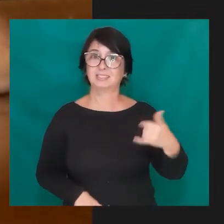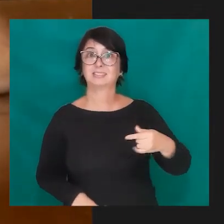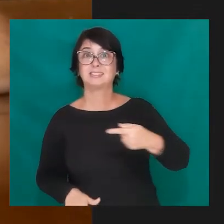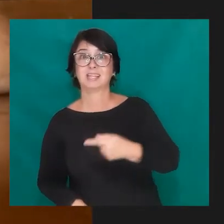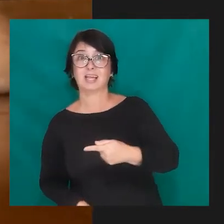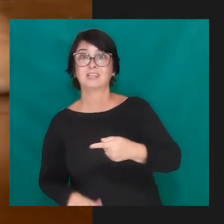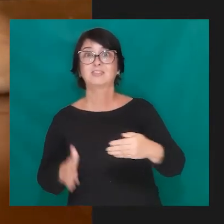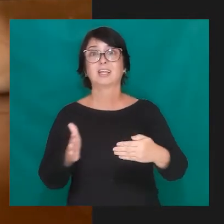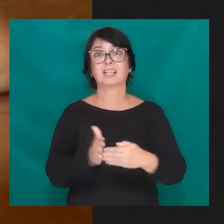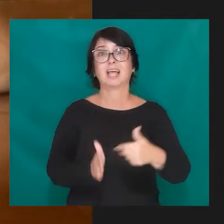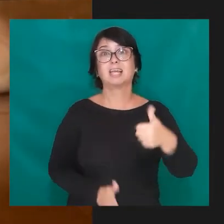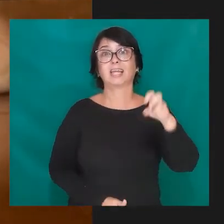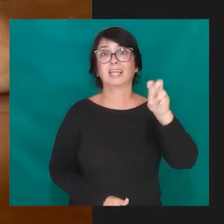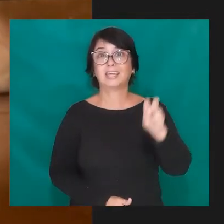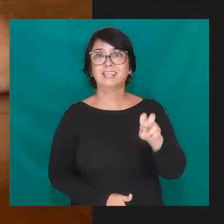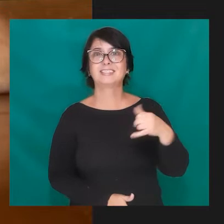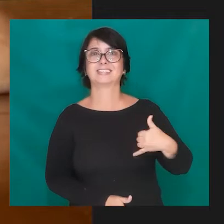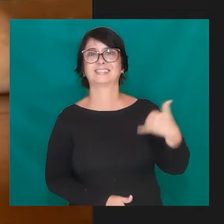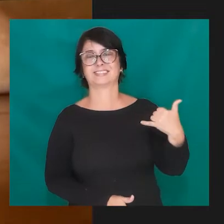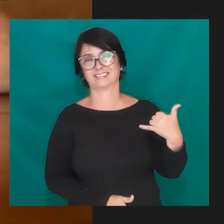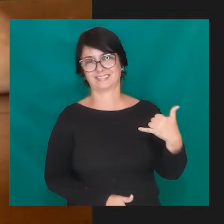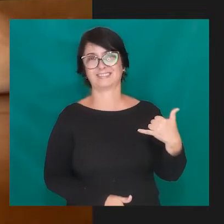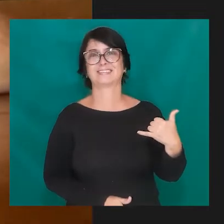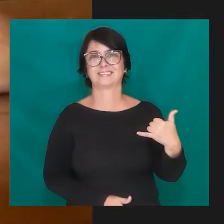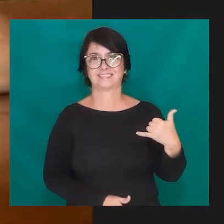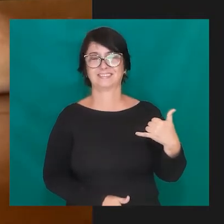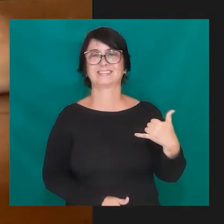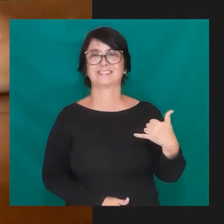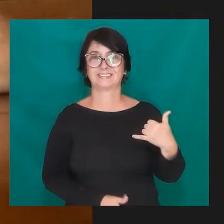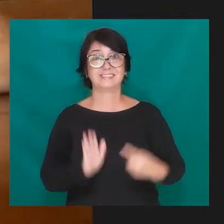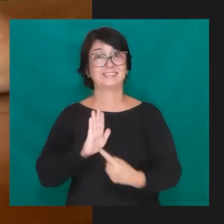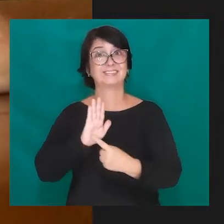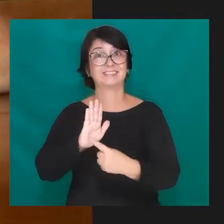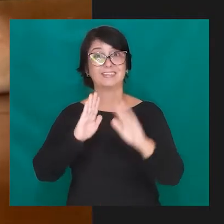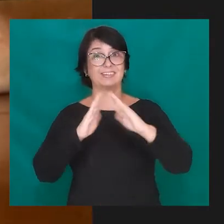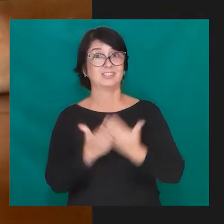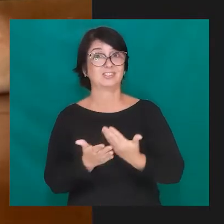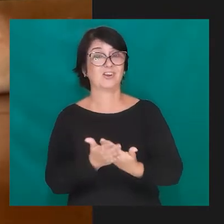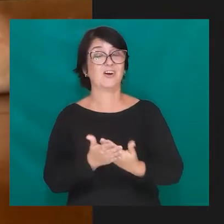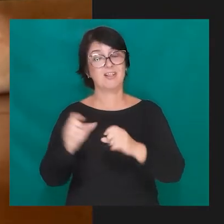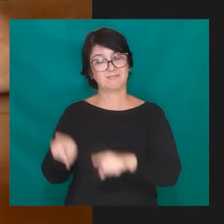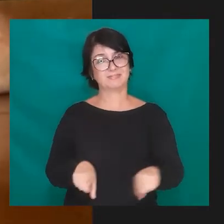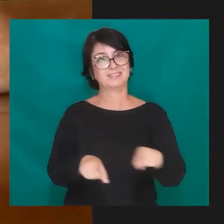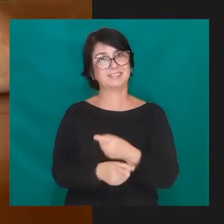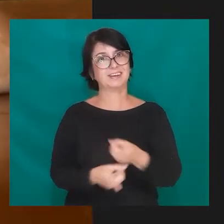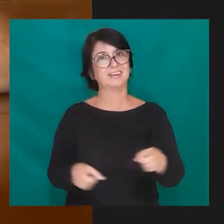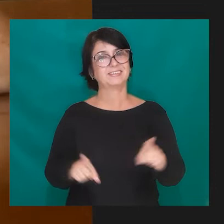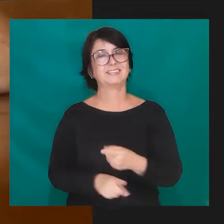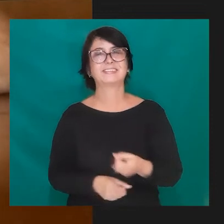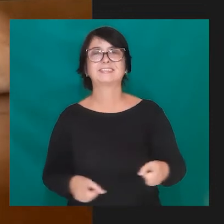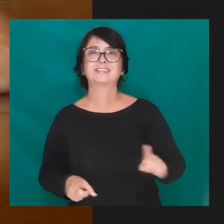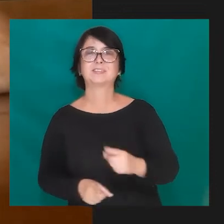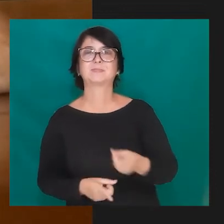anos, então diferente talvez da proposta de uma escola musical convencional, a gente